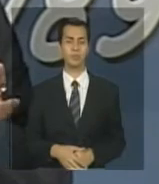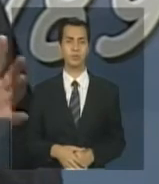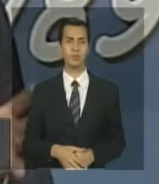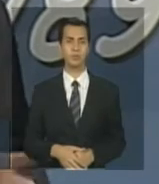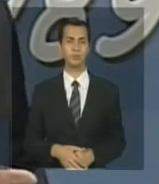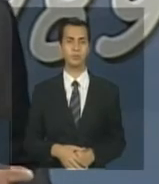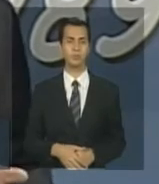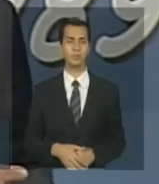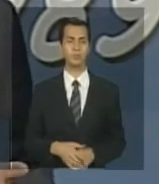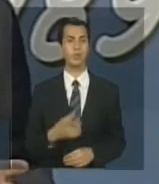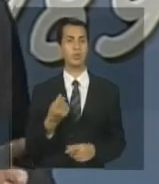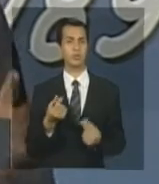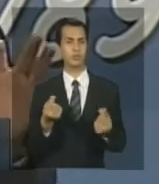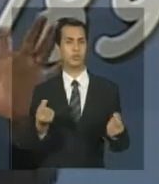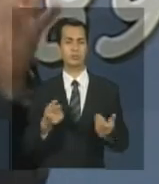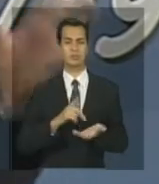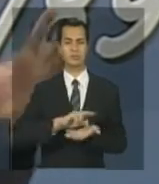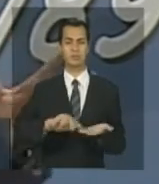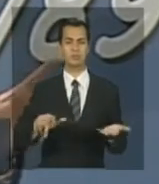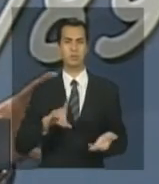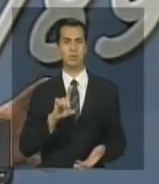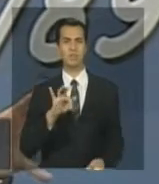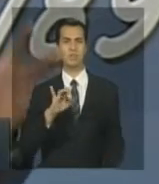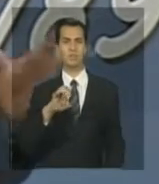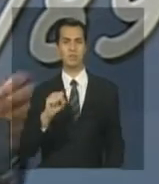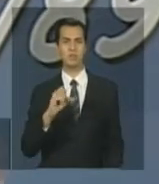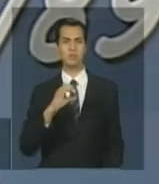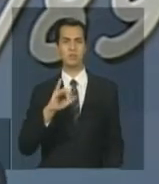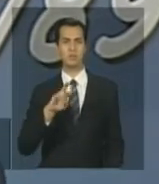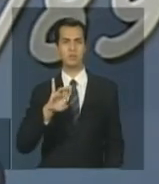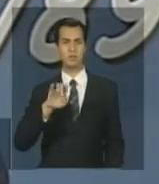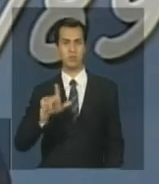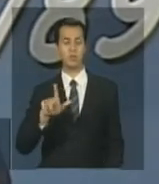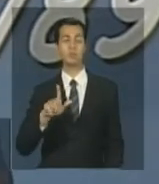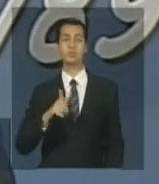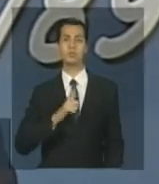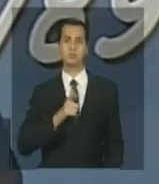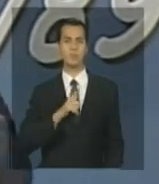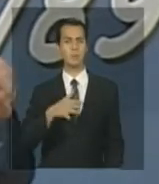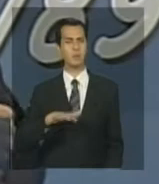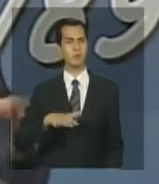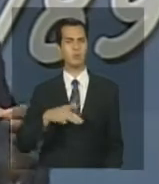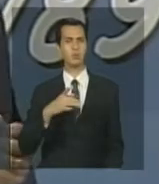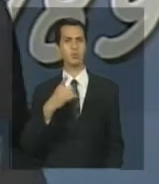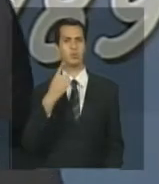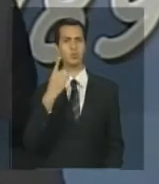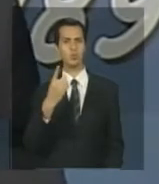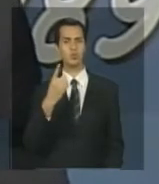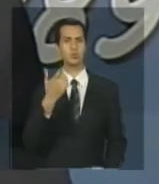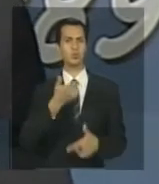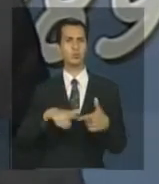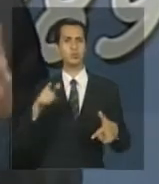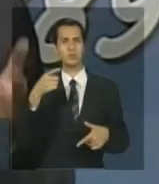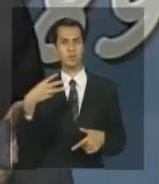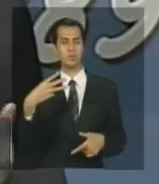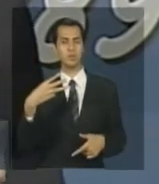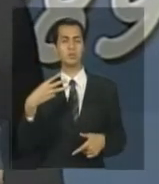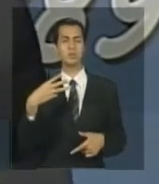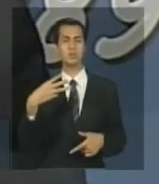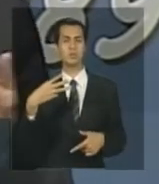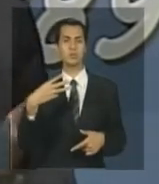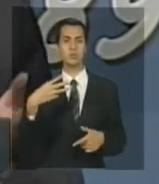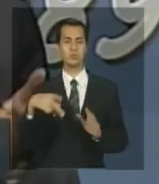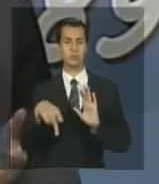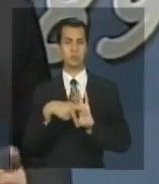de todos os recursos da Defesa Civil em torno de um terço É voltado para isso e comumente os